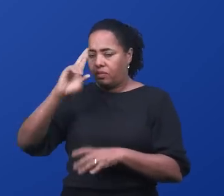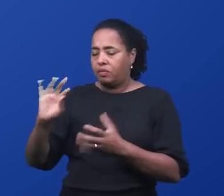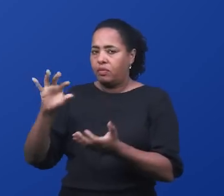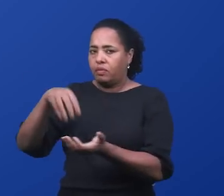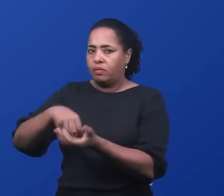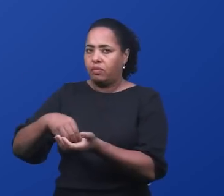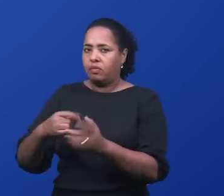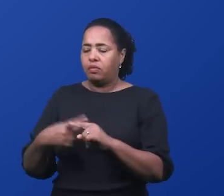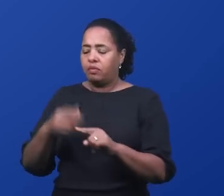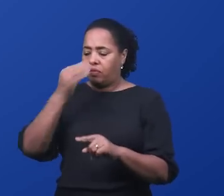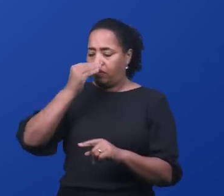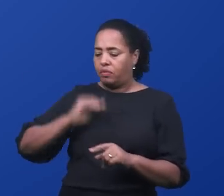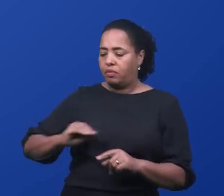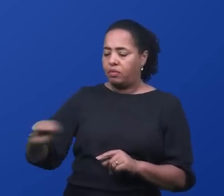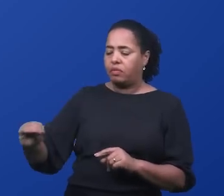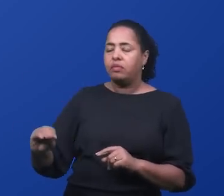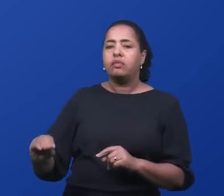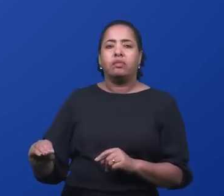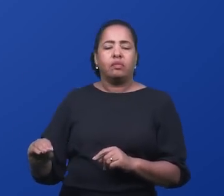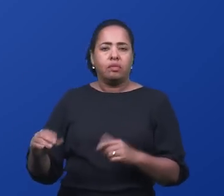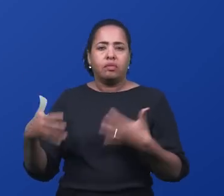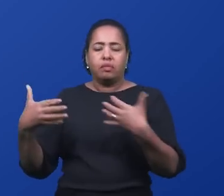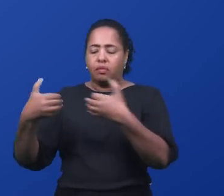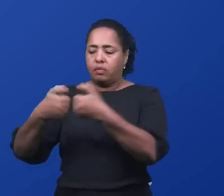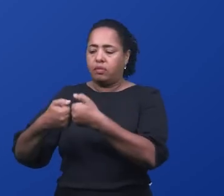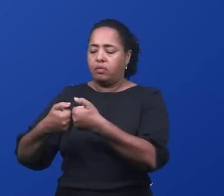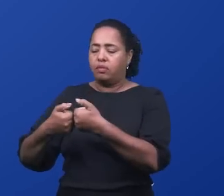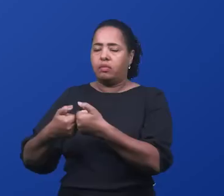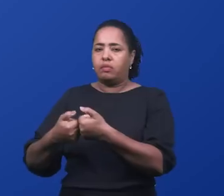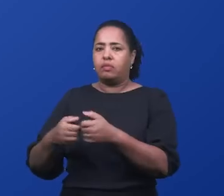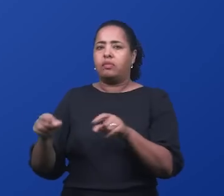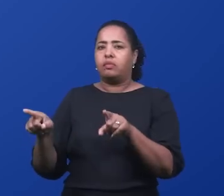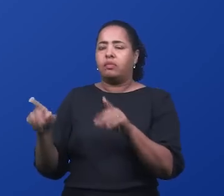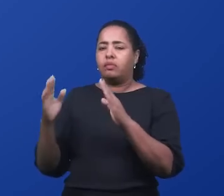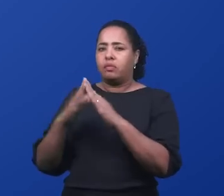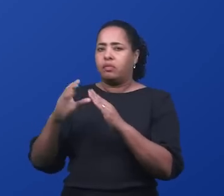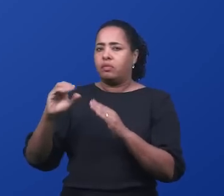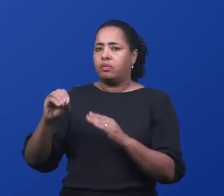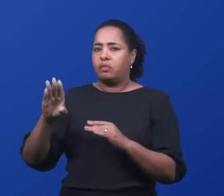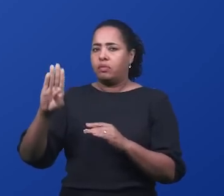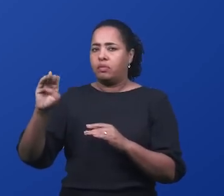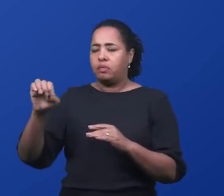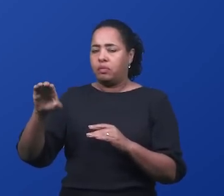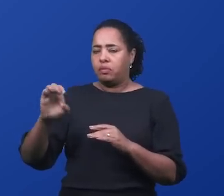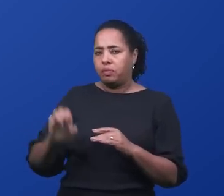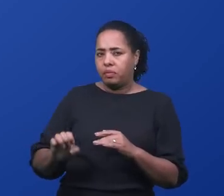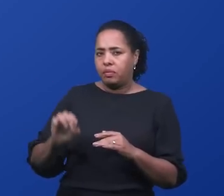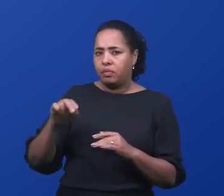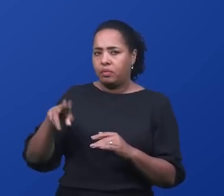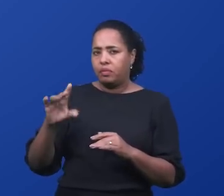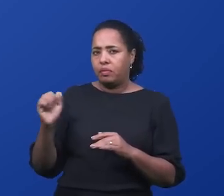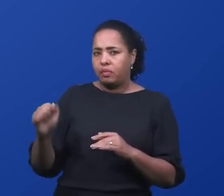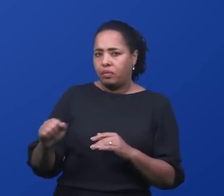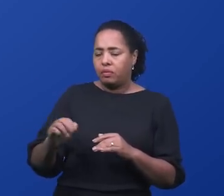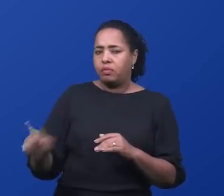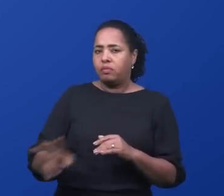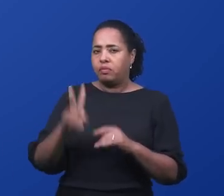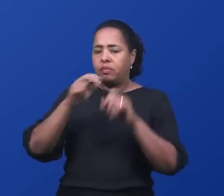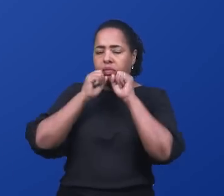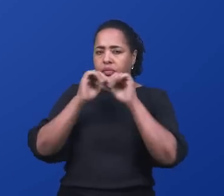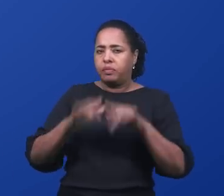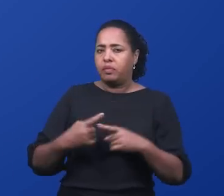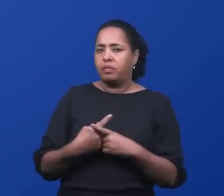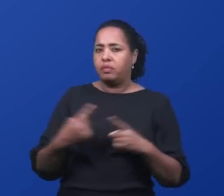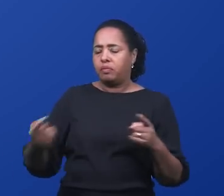seu meio, mas eles o rejeitaram. Assim como a arca na casa de Abinadab, eles não valorizaram a bênção. Mas para cumprir a sua